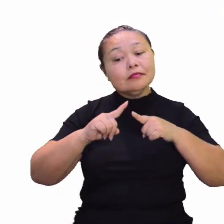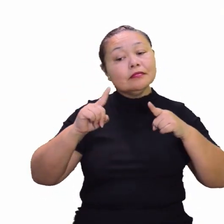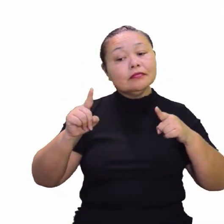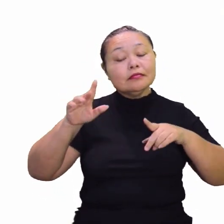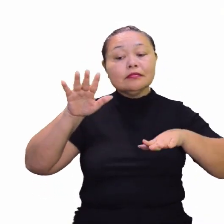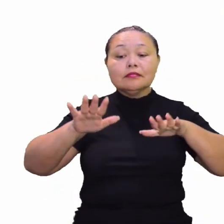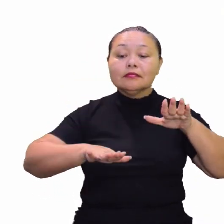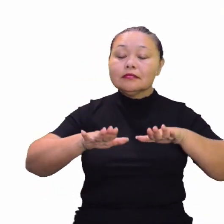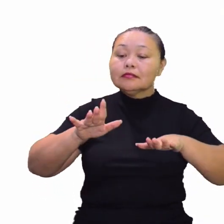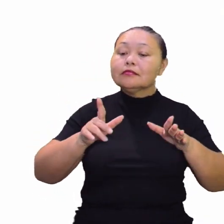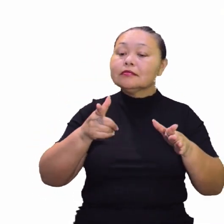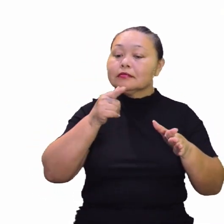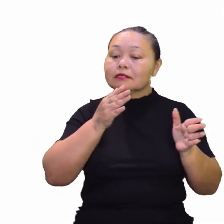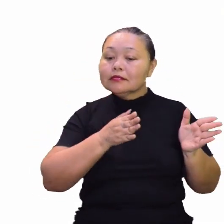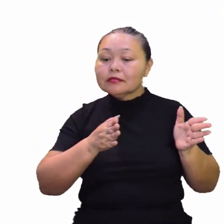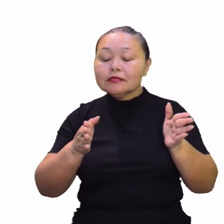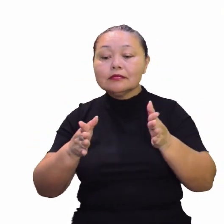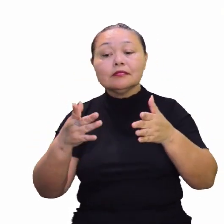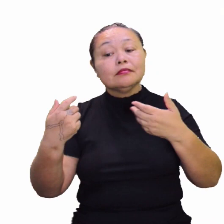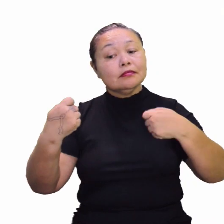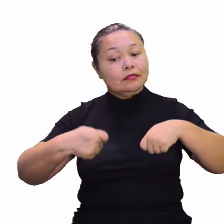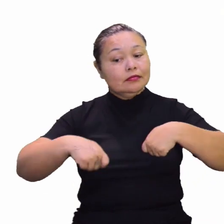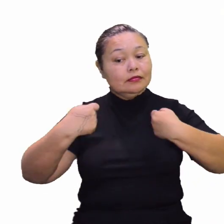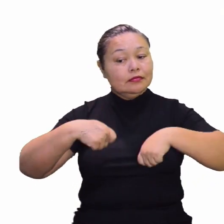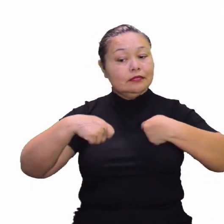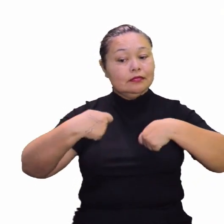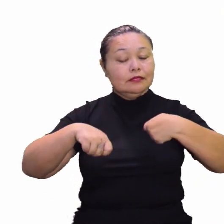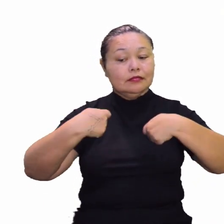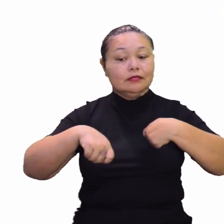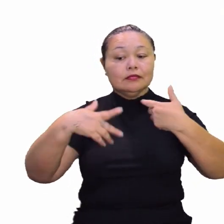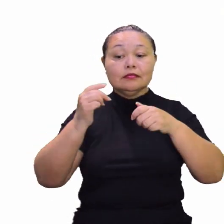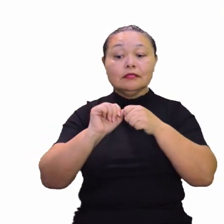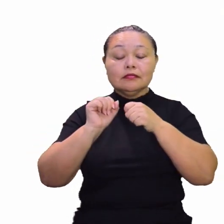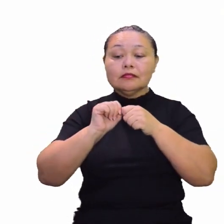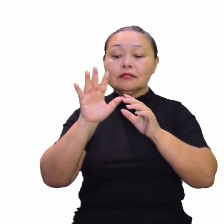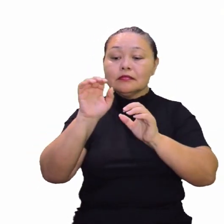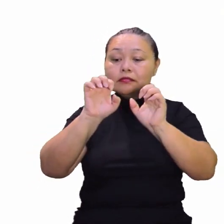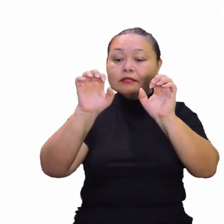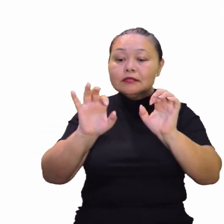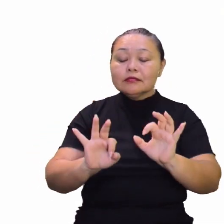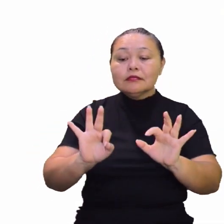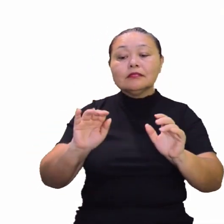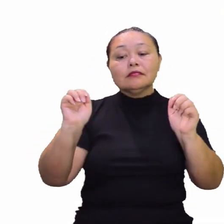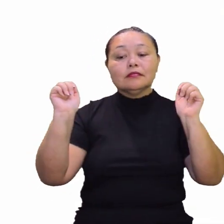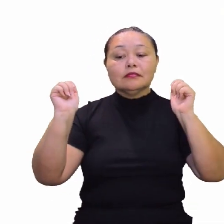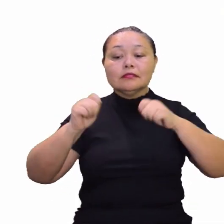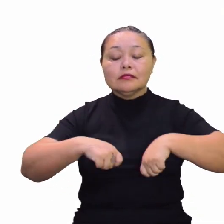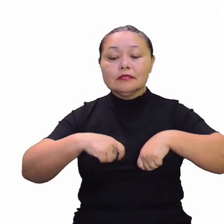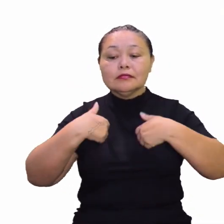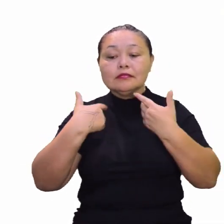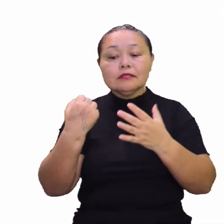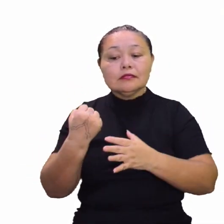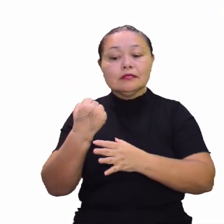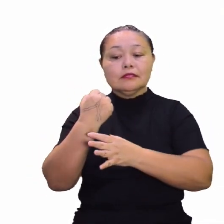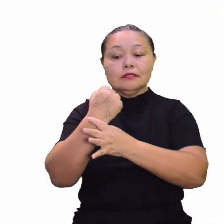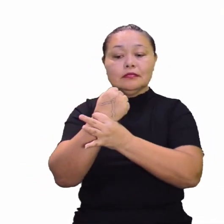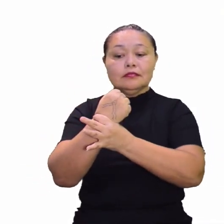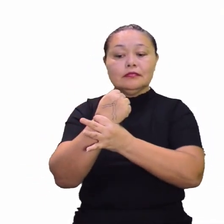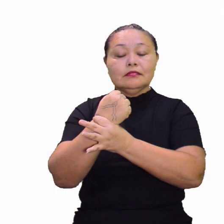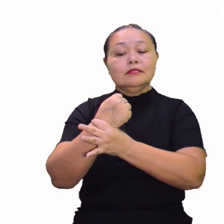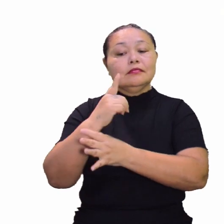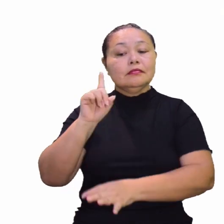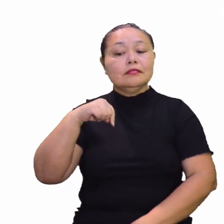mas algumas hidrovias, elas necessitam aí de estruturas para poder